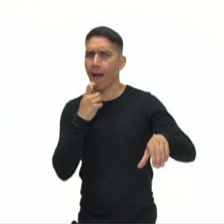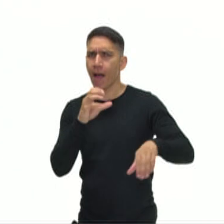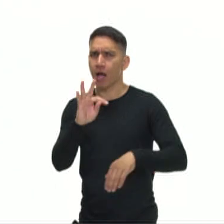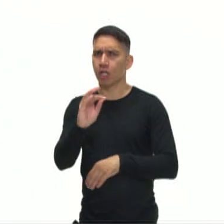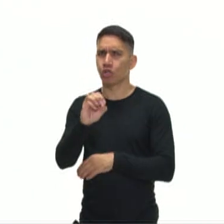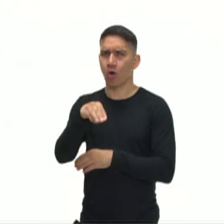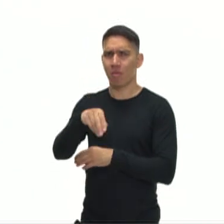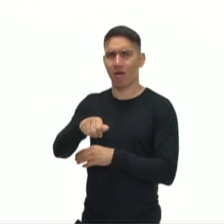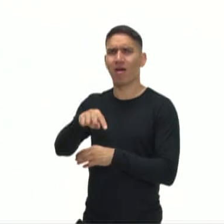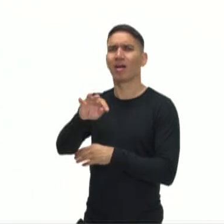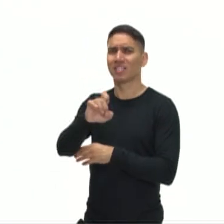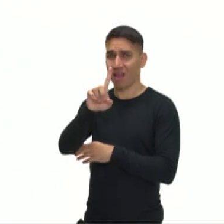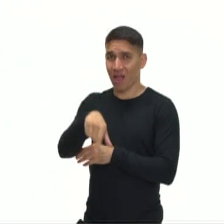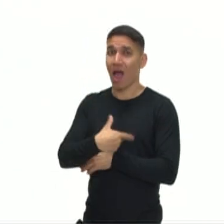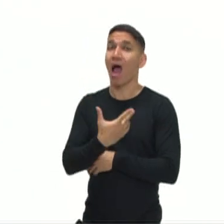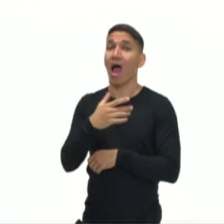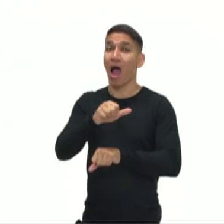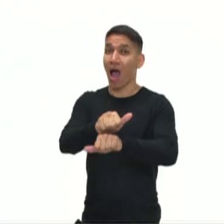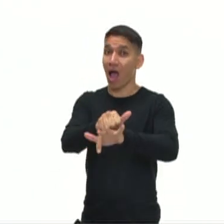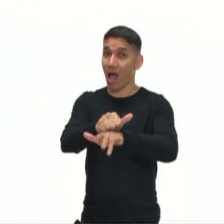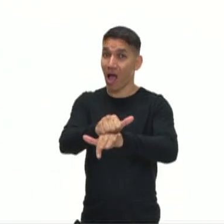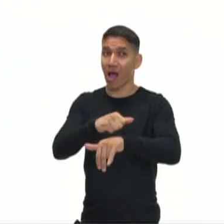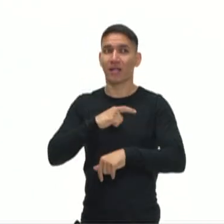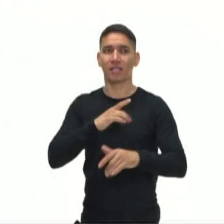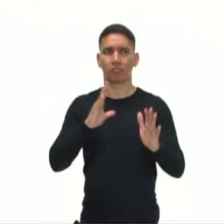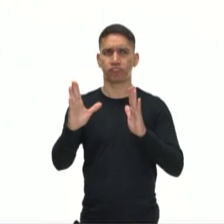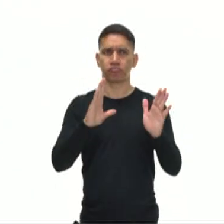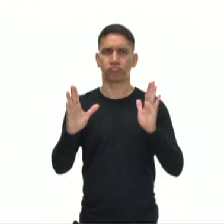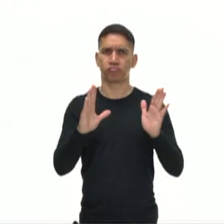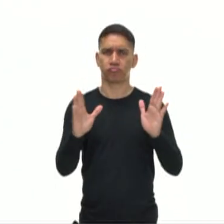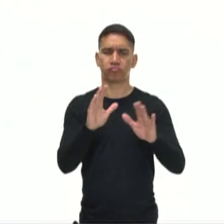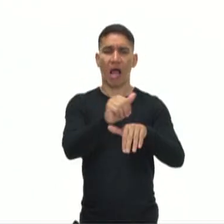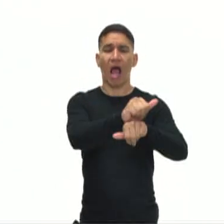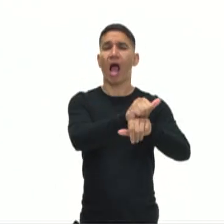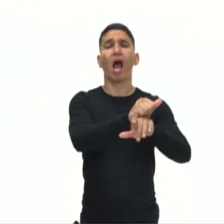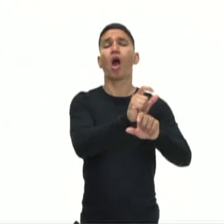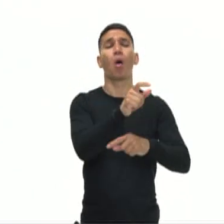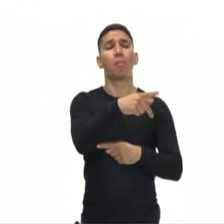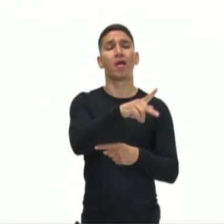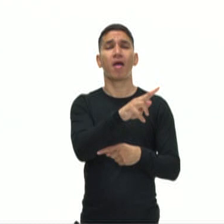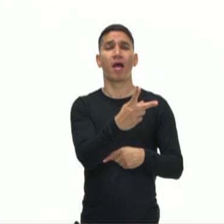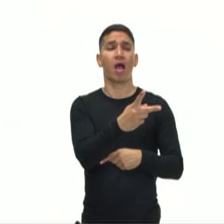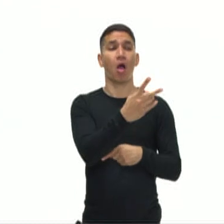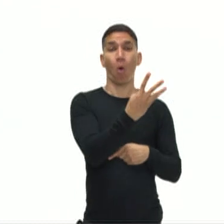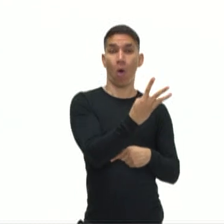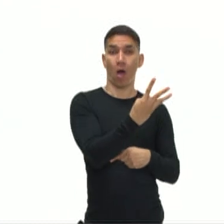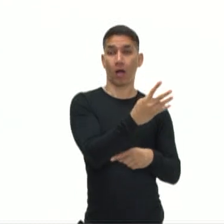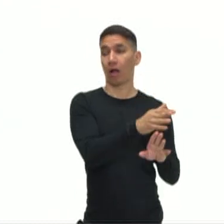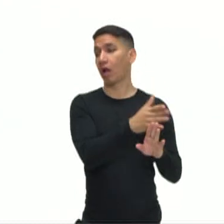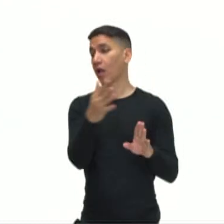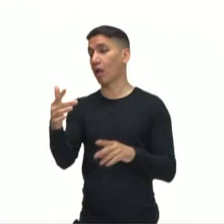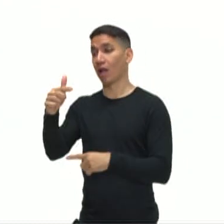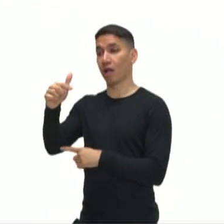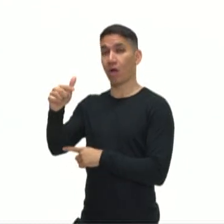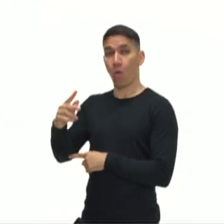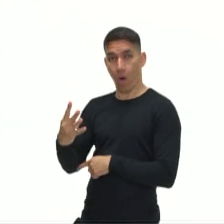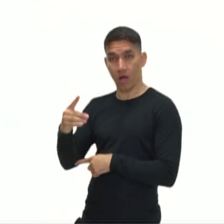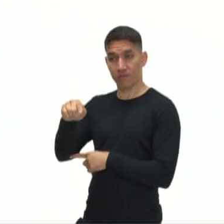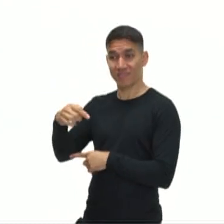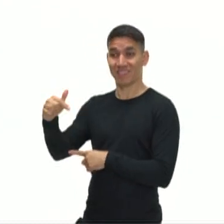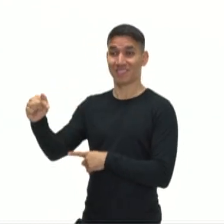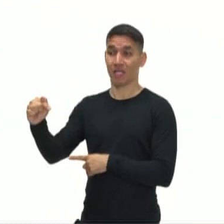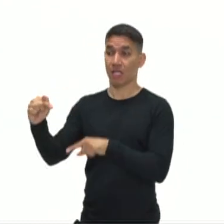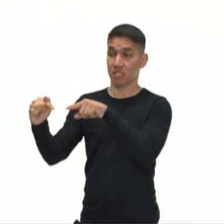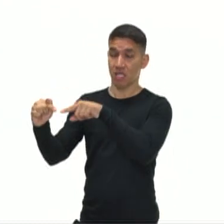um pH que varia entre 4 a 4,7. Na escala, então, o 7 é considerado neutro, né?